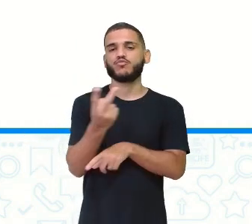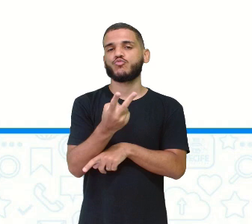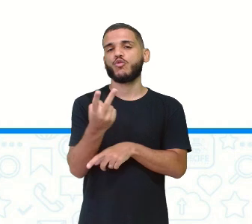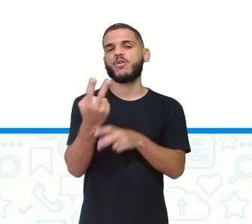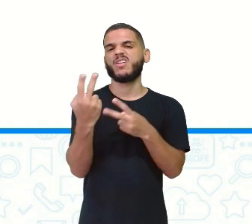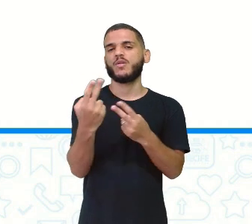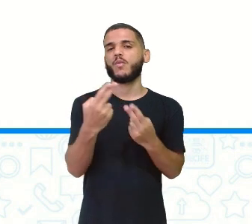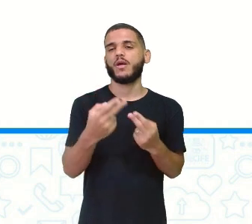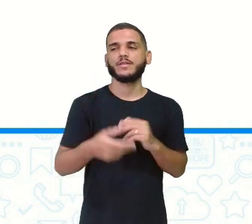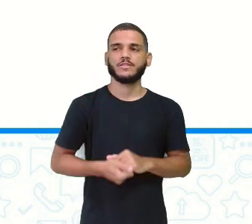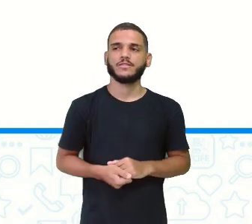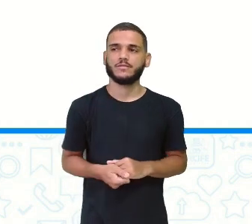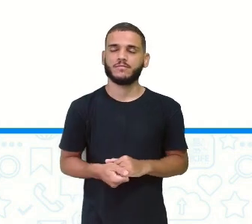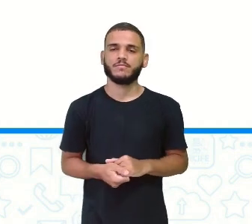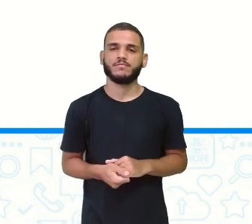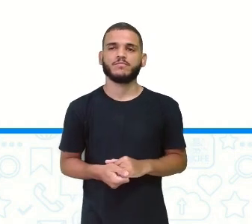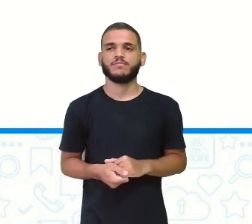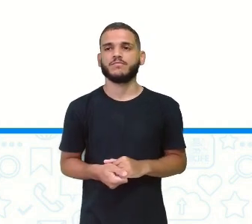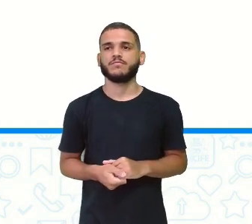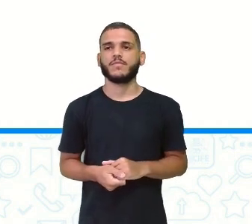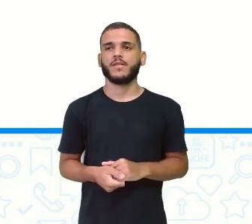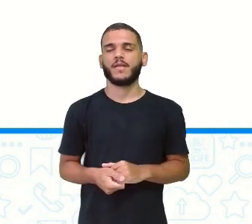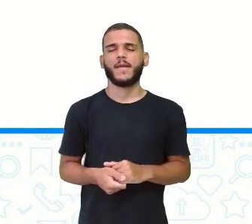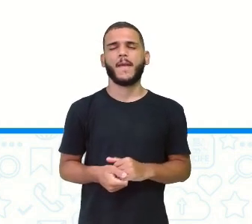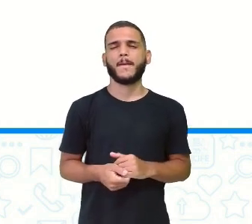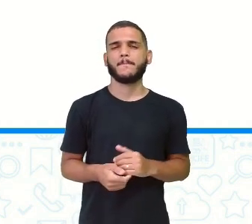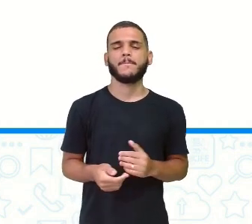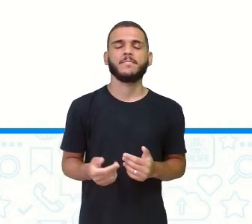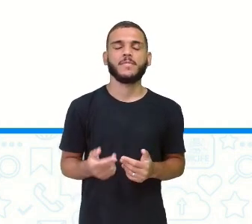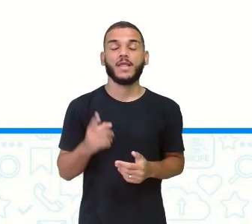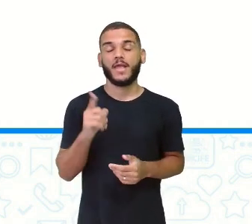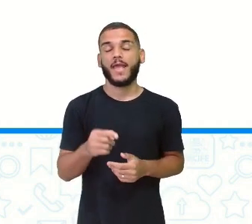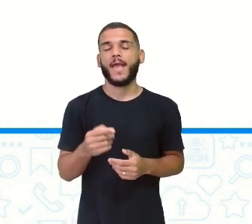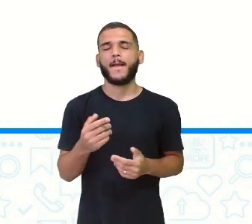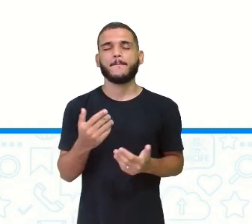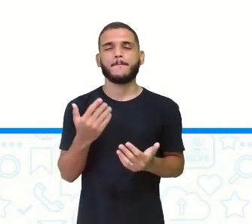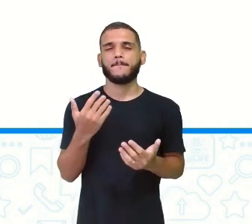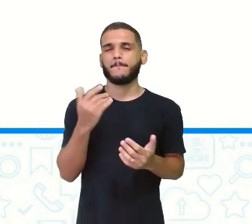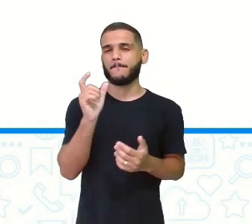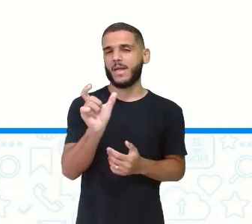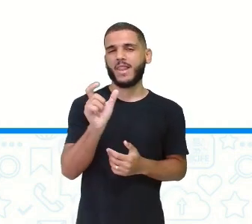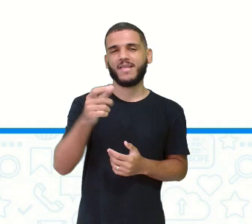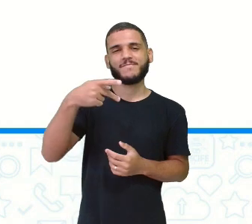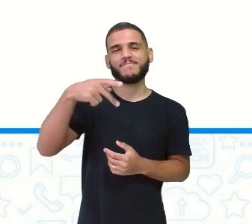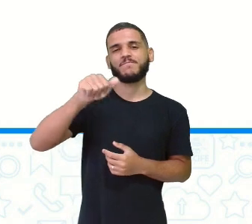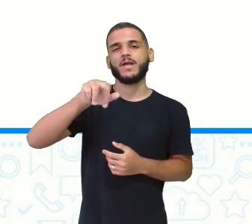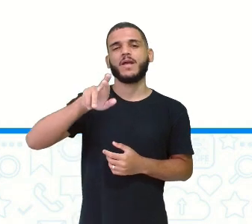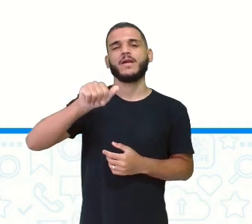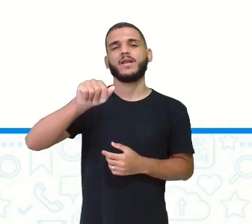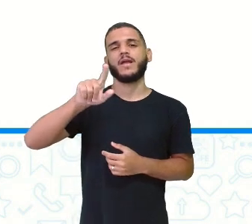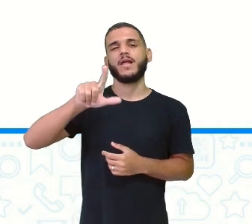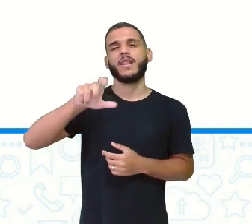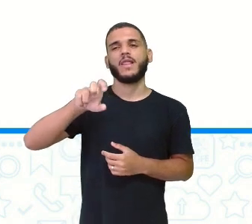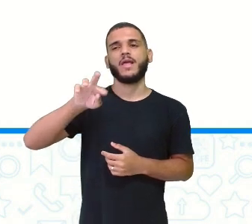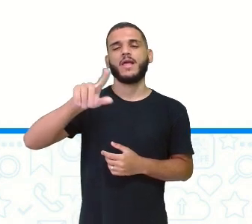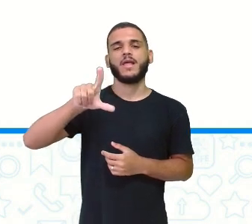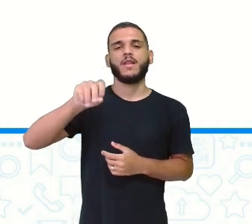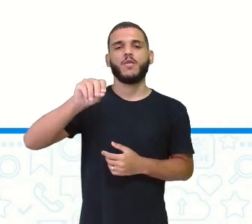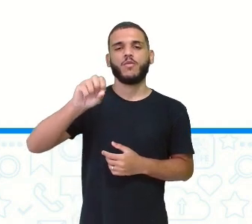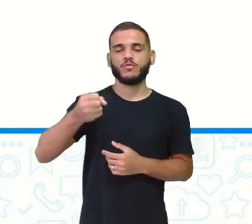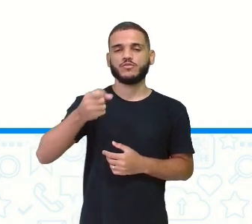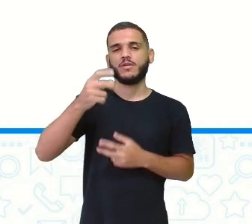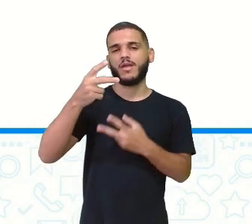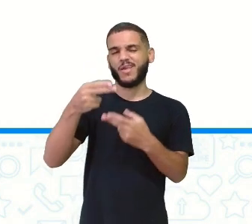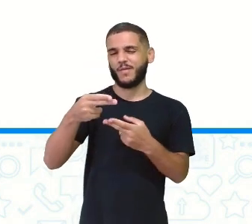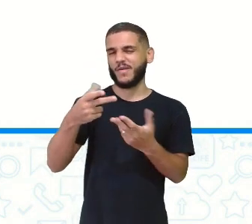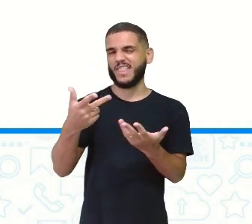que palavra difícil, paralelos. Sou um sólido, tenho 6 faces e 2 lados